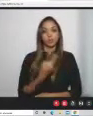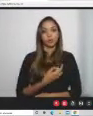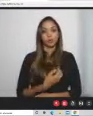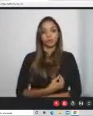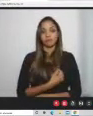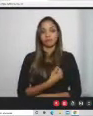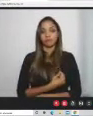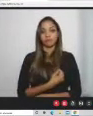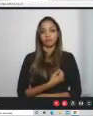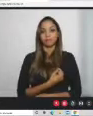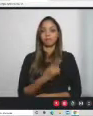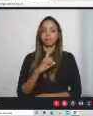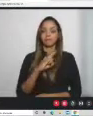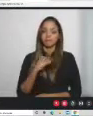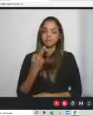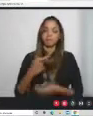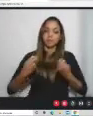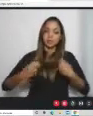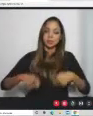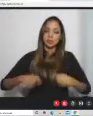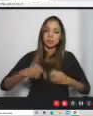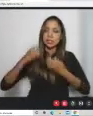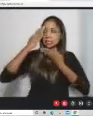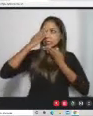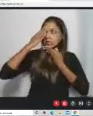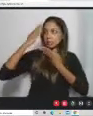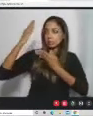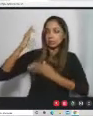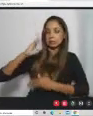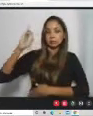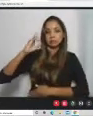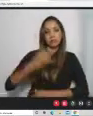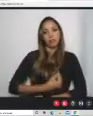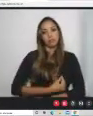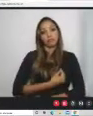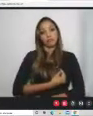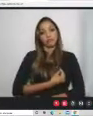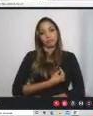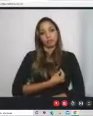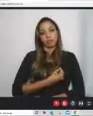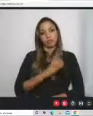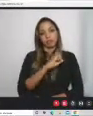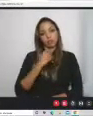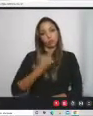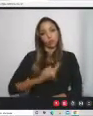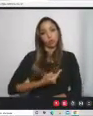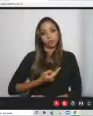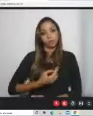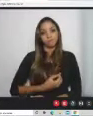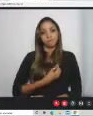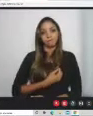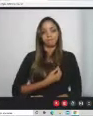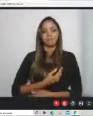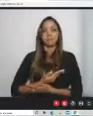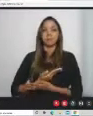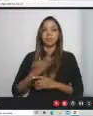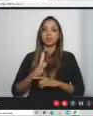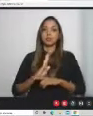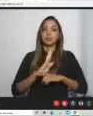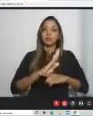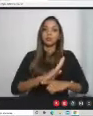a gente precisa realmente agradecer a Deus pelo dom da vida, por estarmos aqui, podendo contribuir com